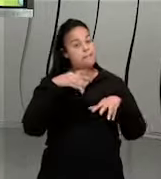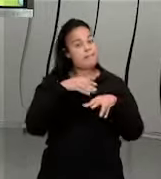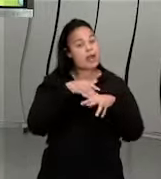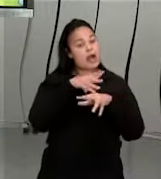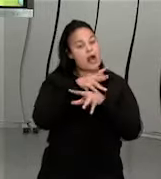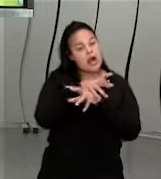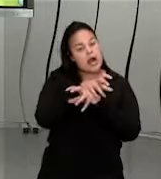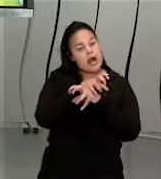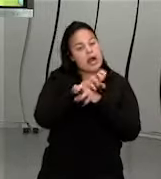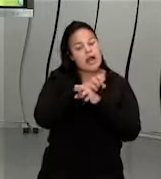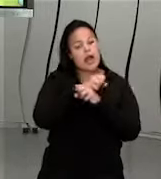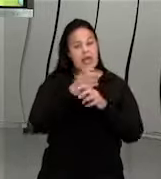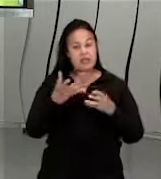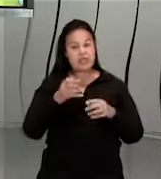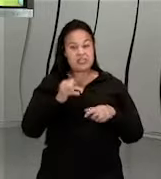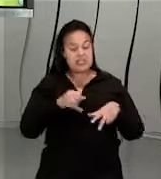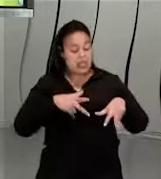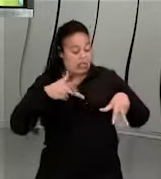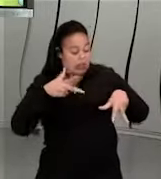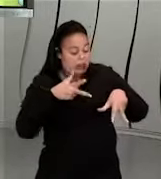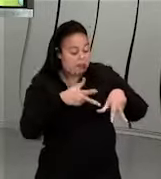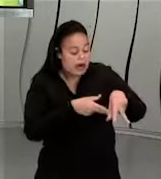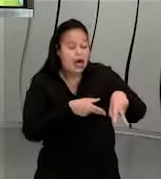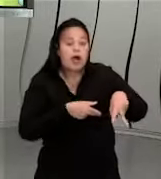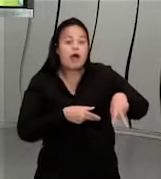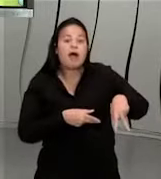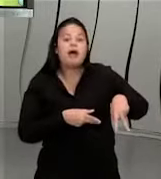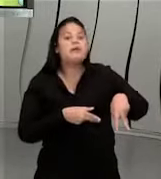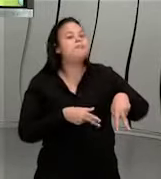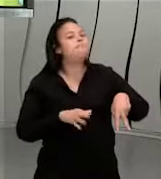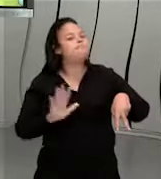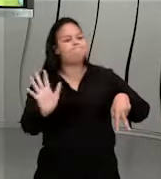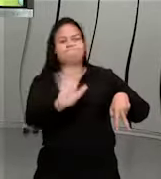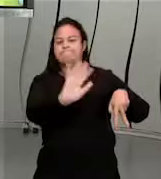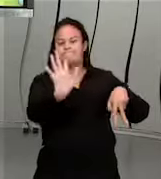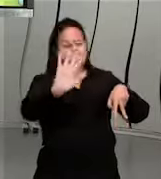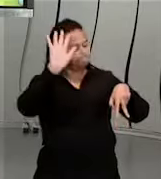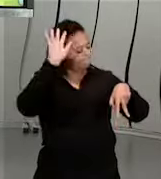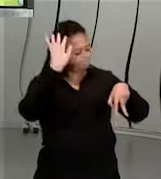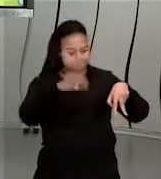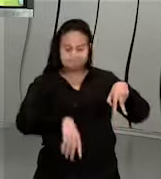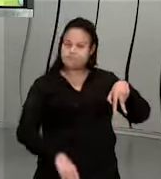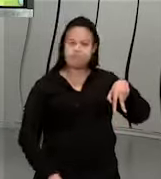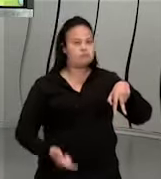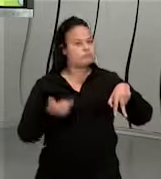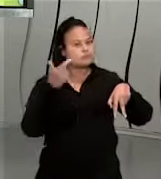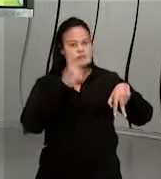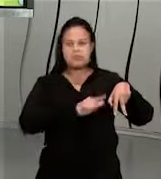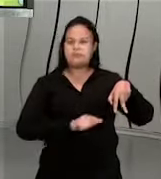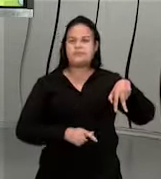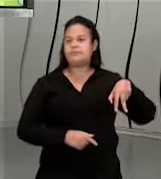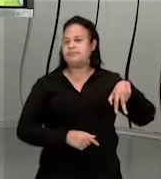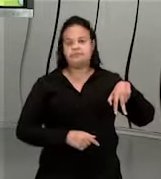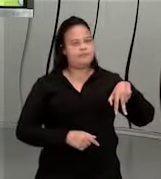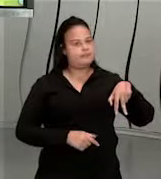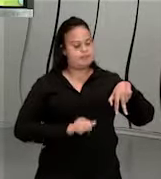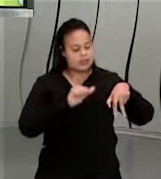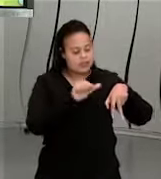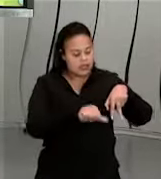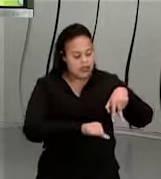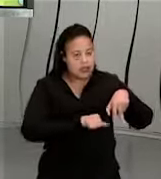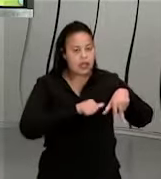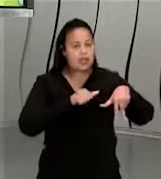ele for amputado, retirado da matriz, aí ele não consegue mais essa